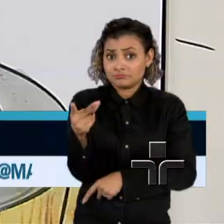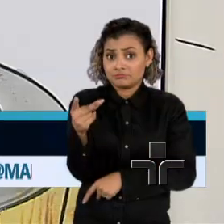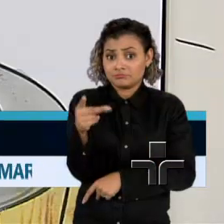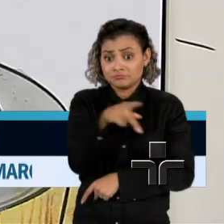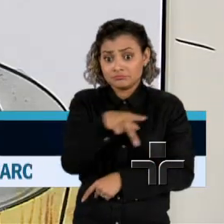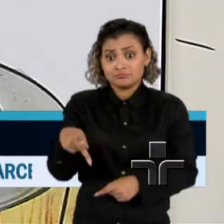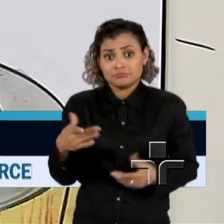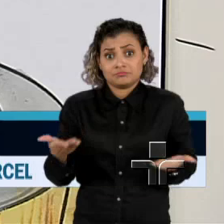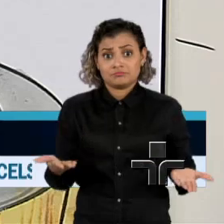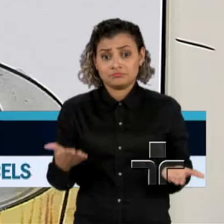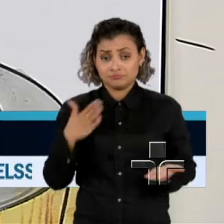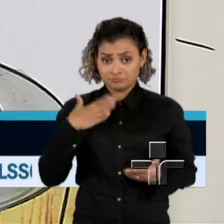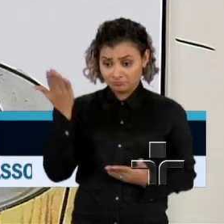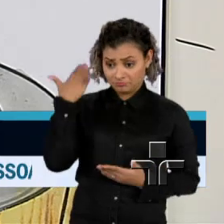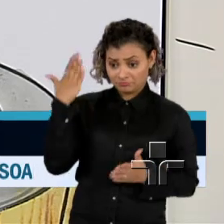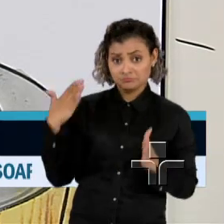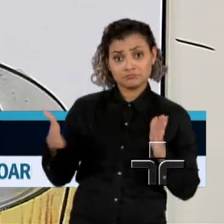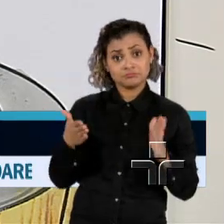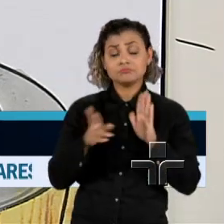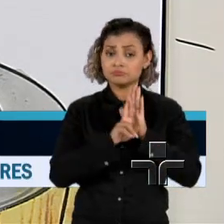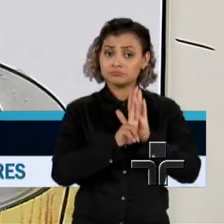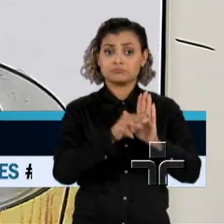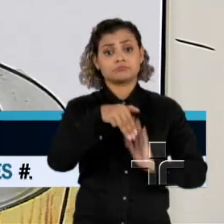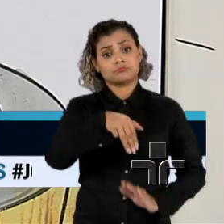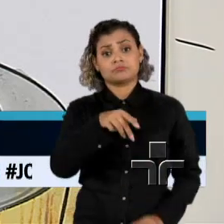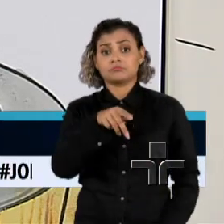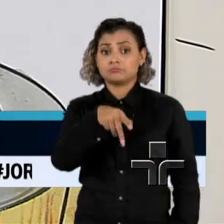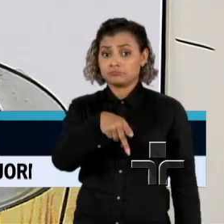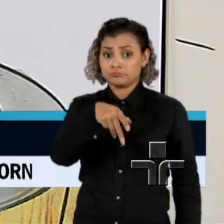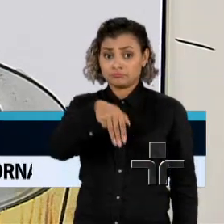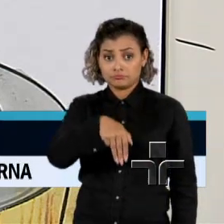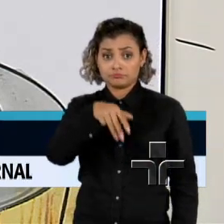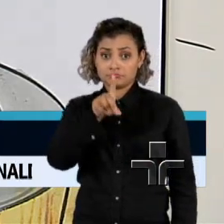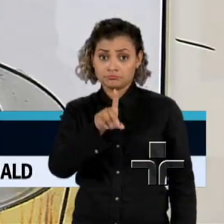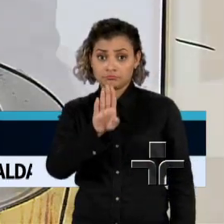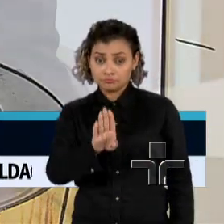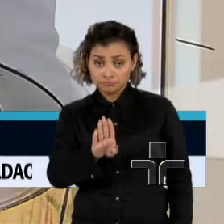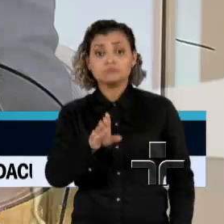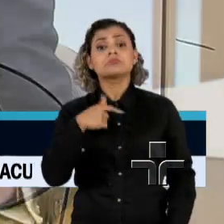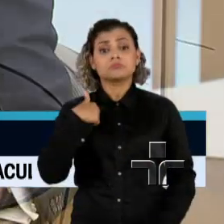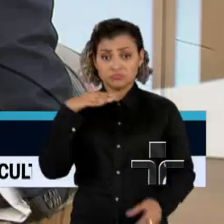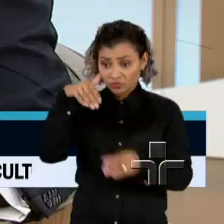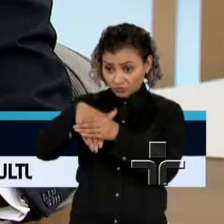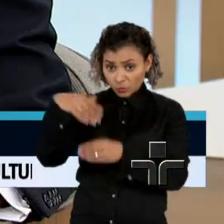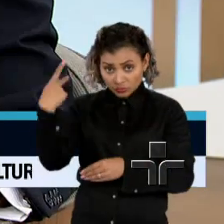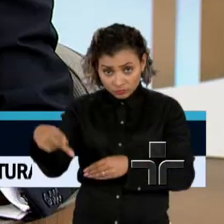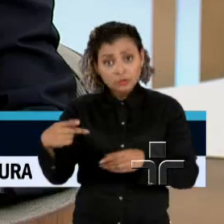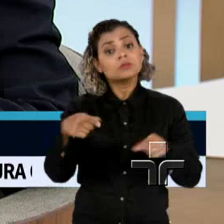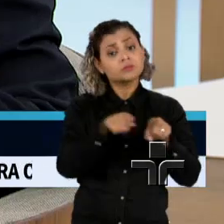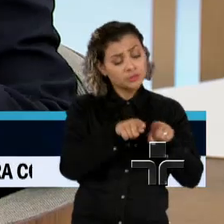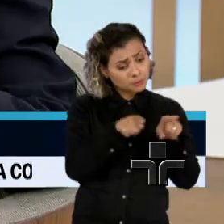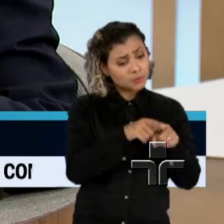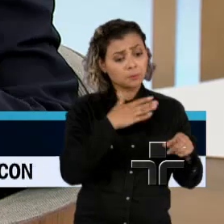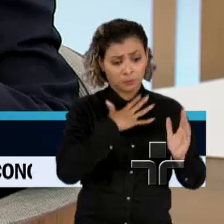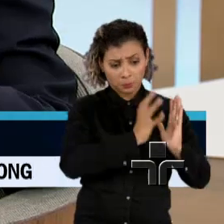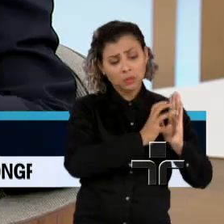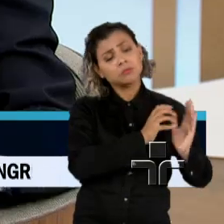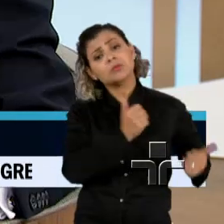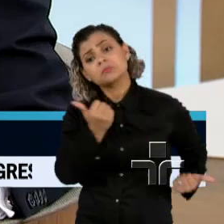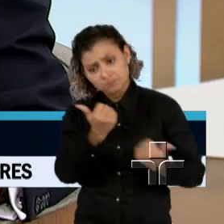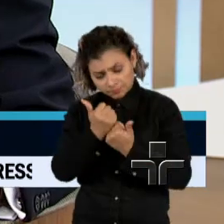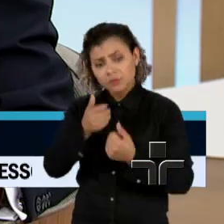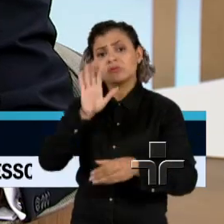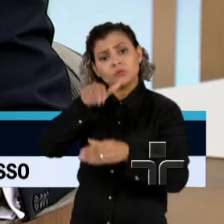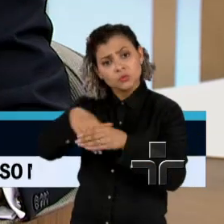na época, representante do PMDB, evidentemente que os votos que ela teve, especialmente porque a diferença não foi tão